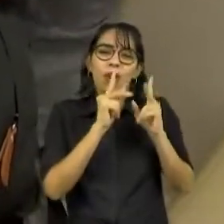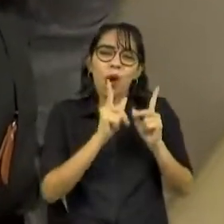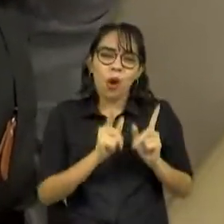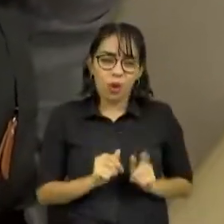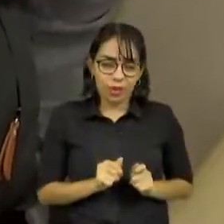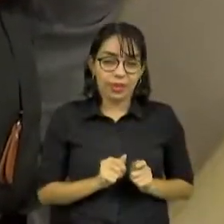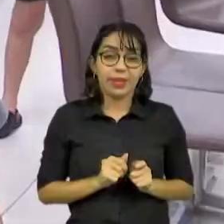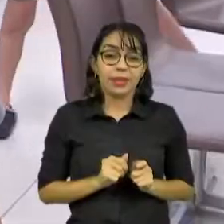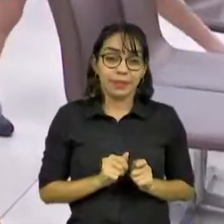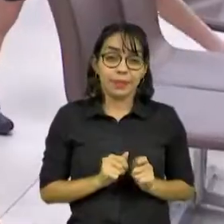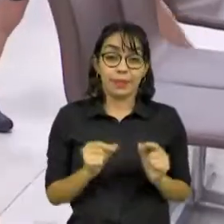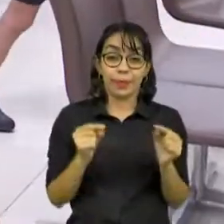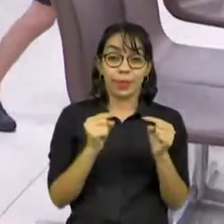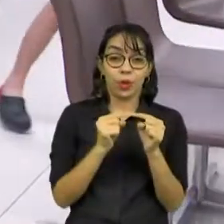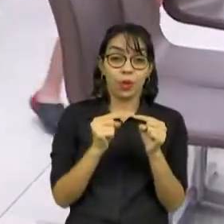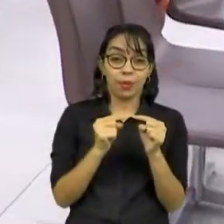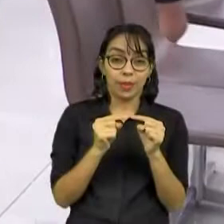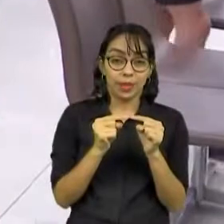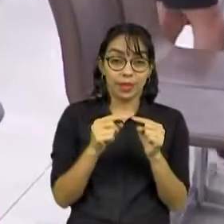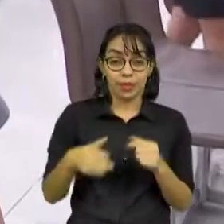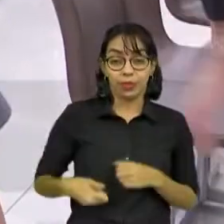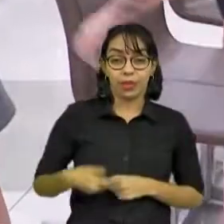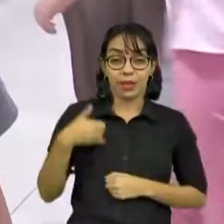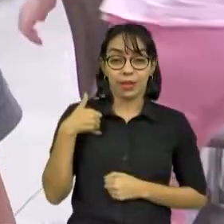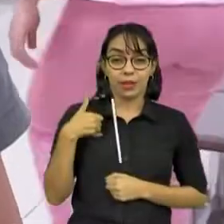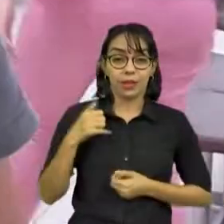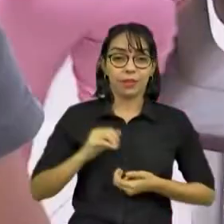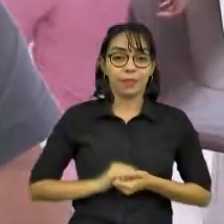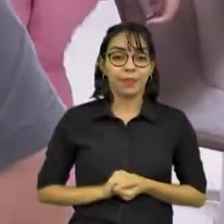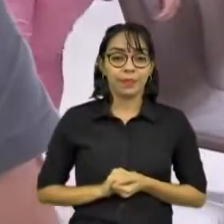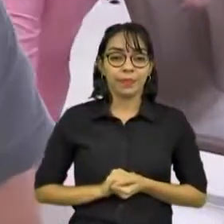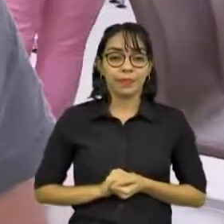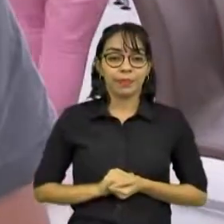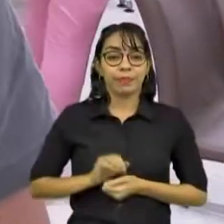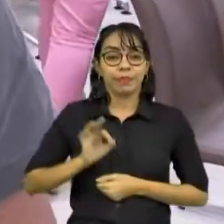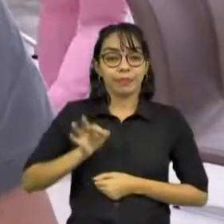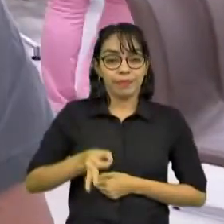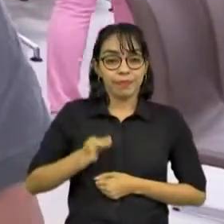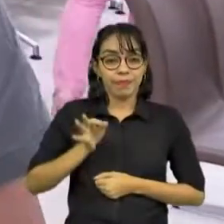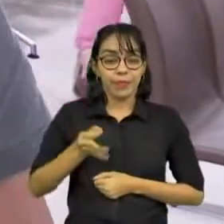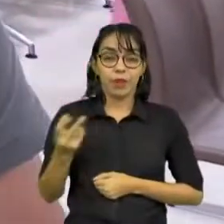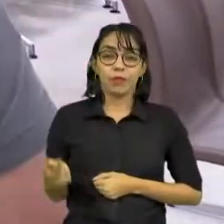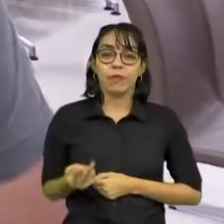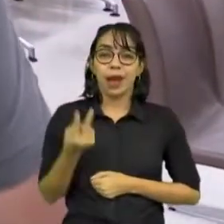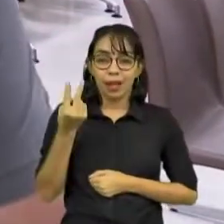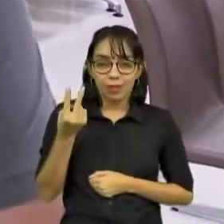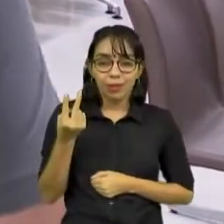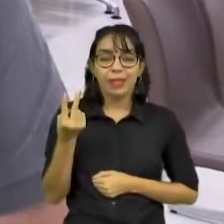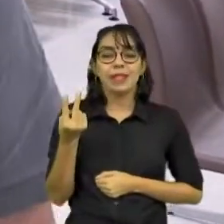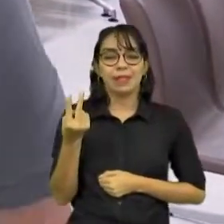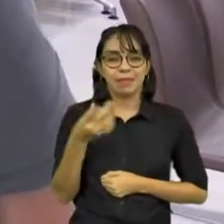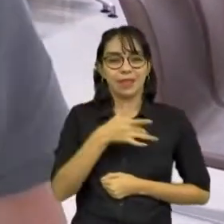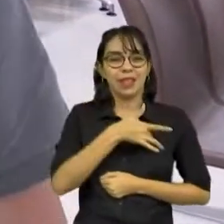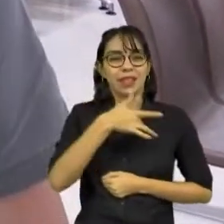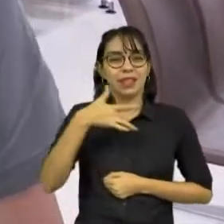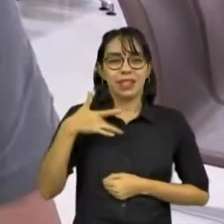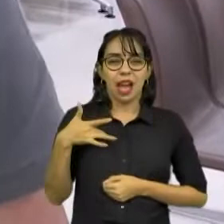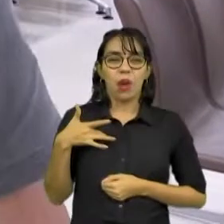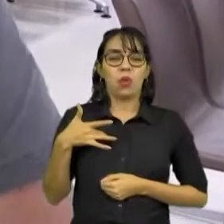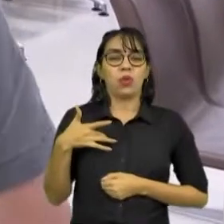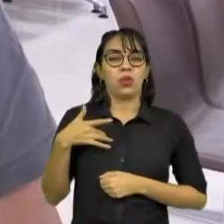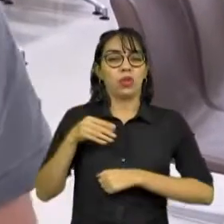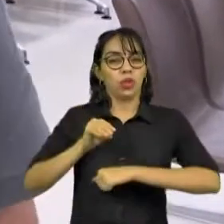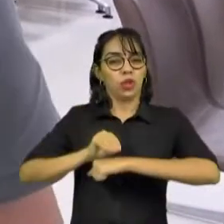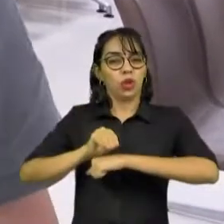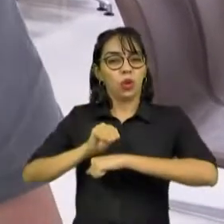a idade dele. Sem dúvidas, a gente valoriza muito, né? A saúde é o nosso bem mais precioso, então a gente acompanha um calendário anual certinho,